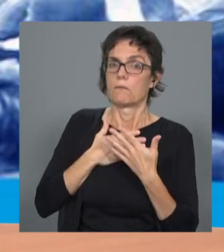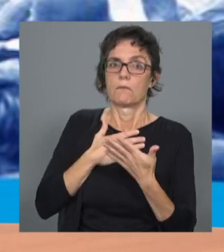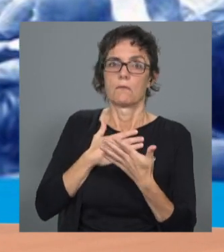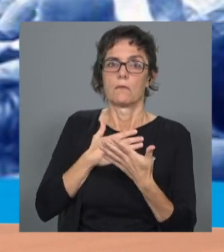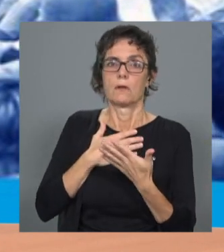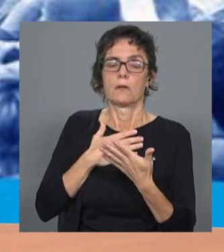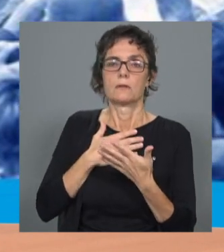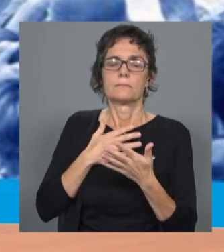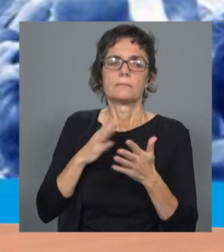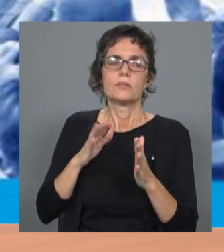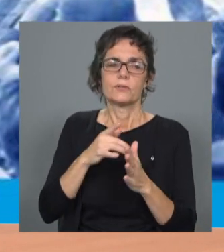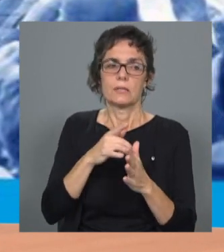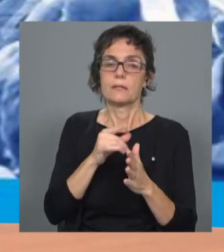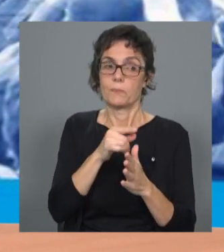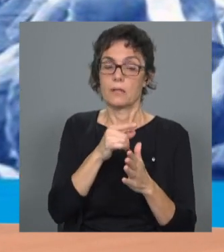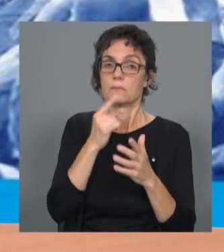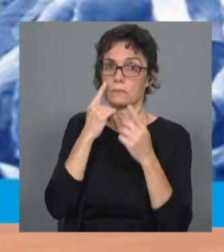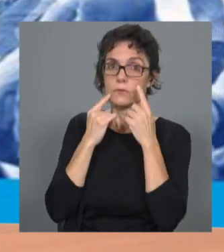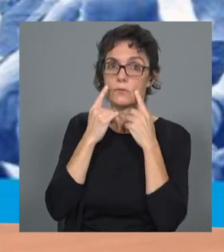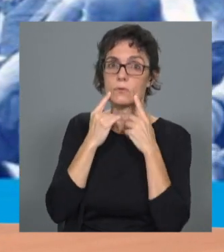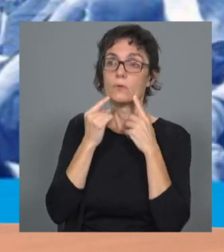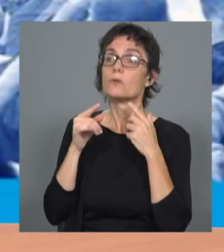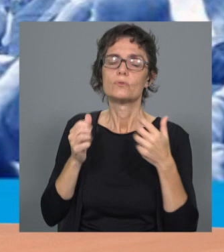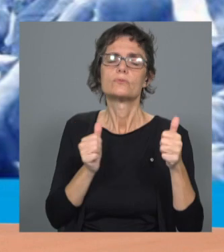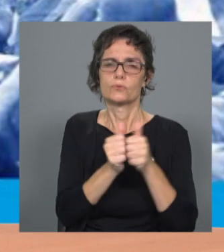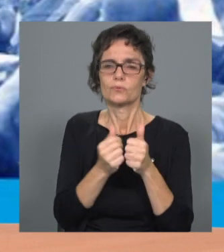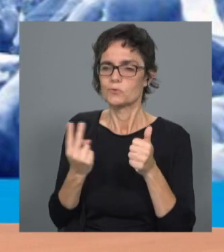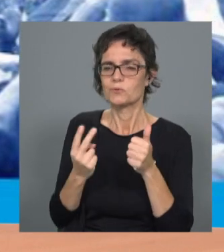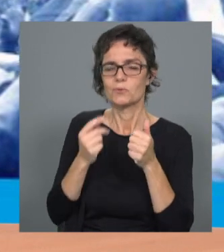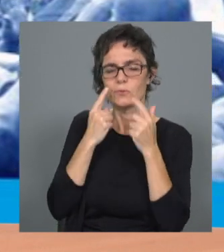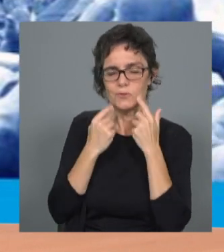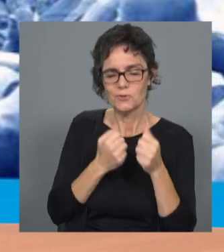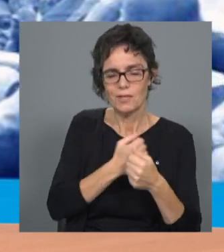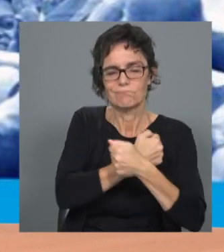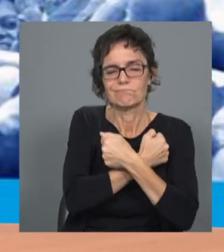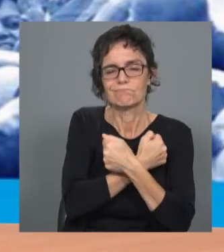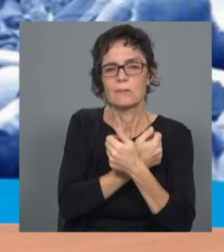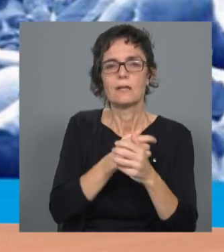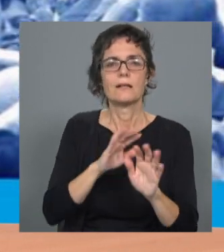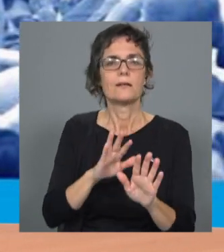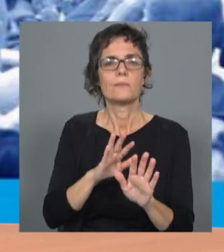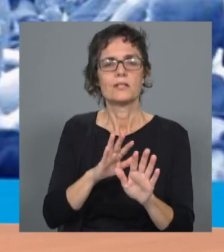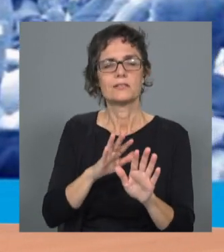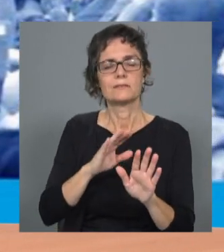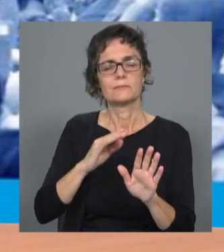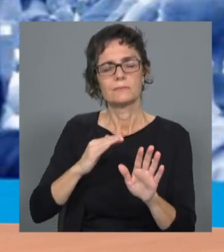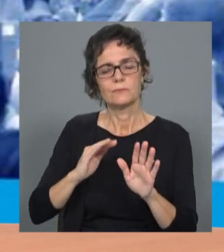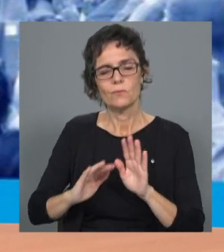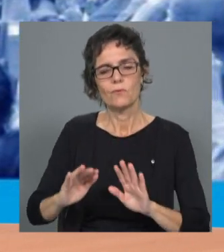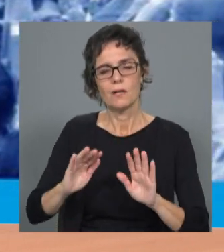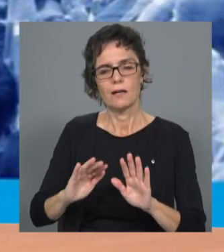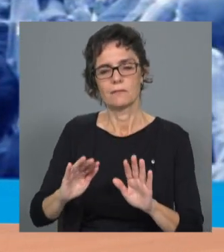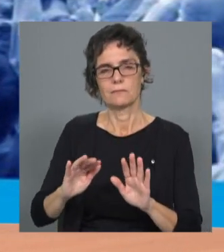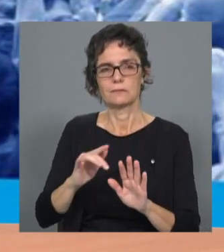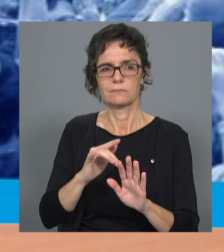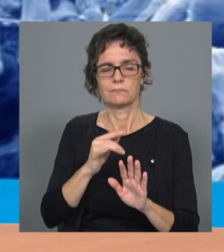mas chorou naquele momento, chorei com ele, e depois, tranquilamente, foi vendo que a ausência do